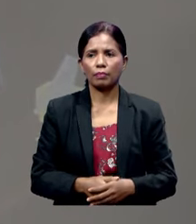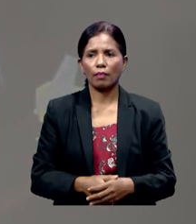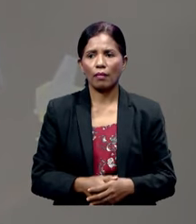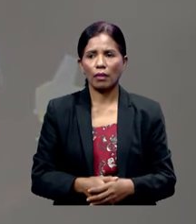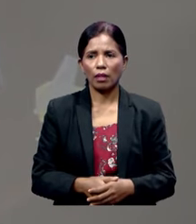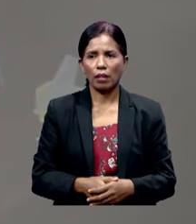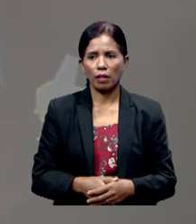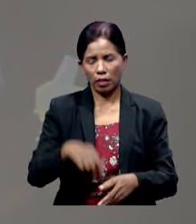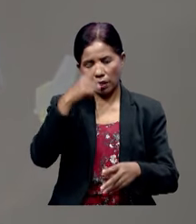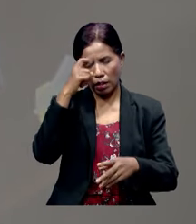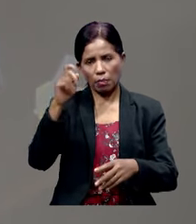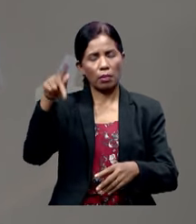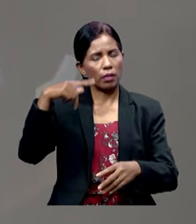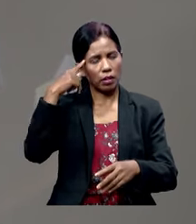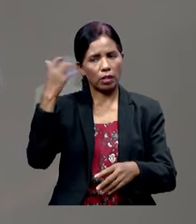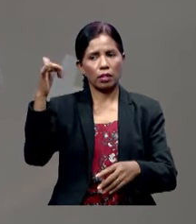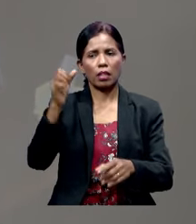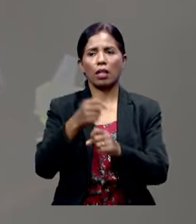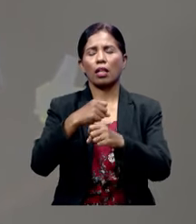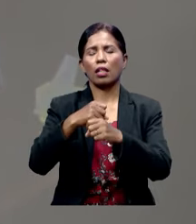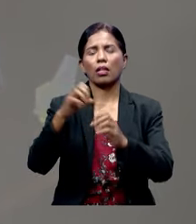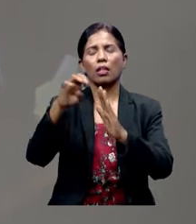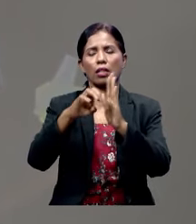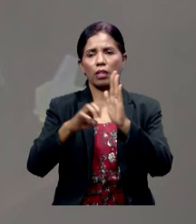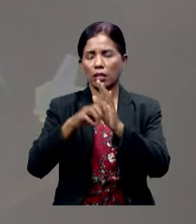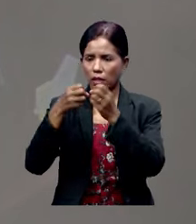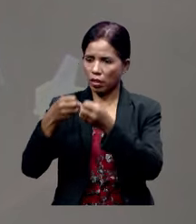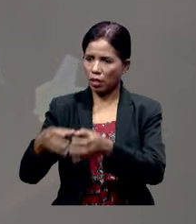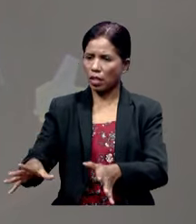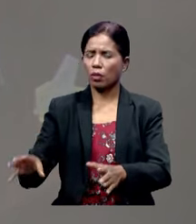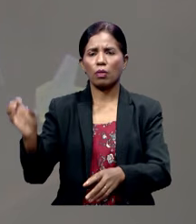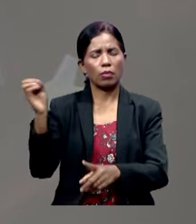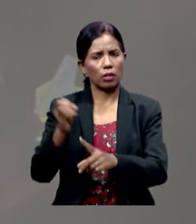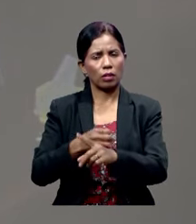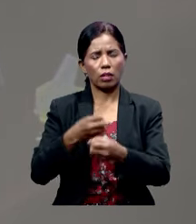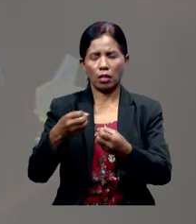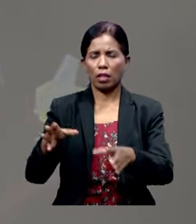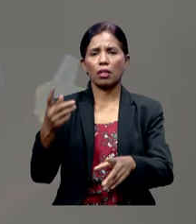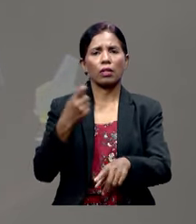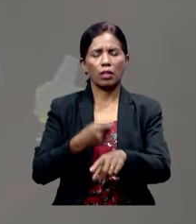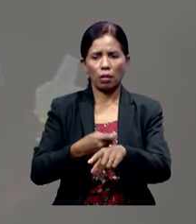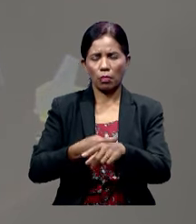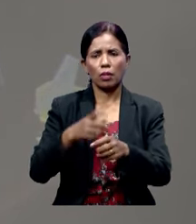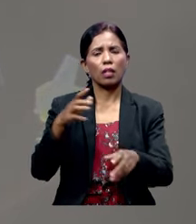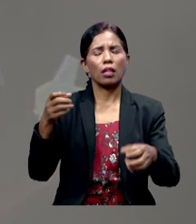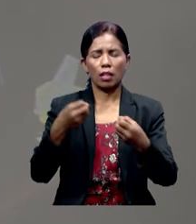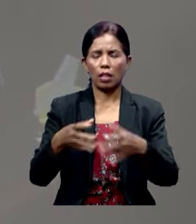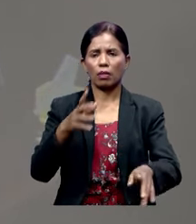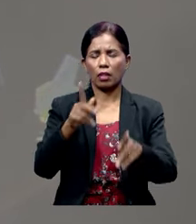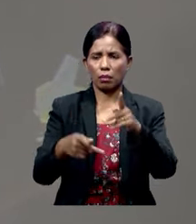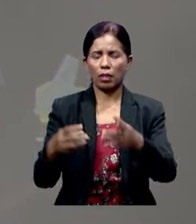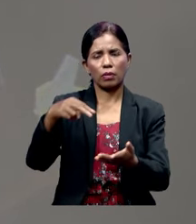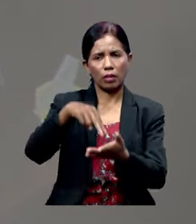Lamento, tambah politika sirne, halo Estado lakon oportunidade, lakon tempo, lakon recurso, atu kria kondisão